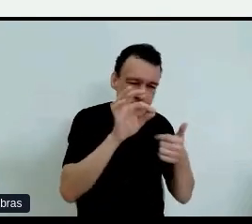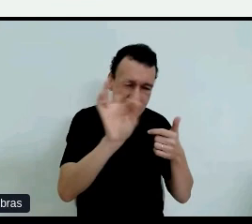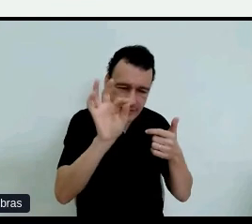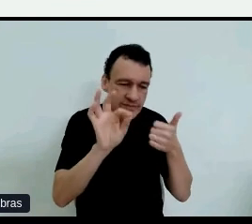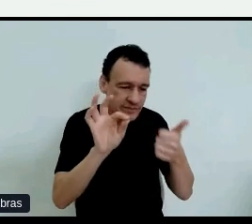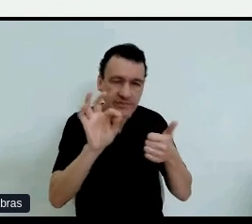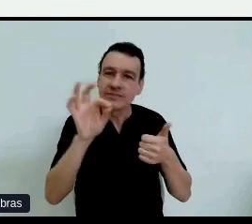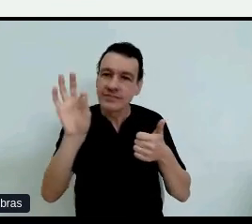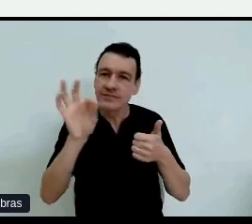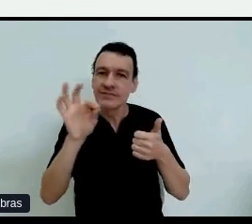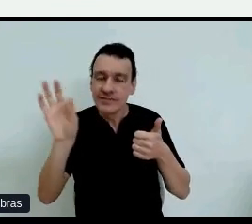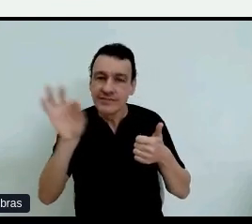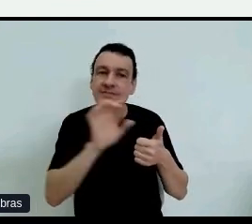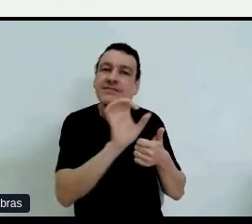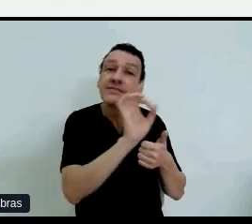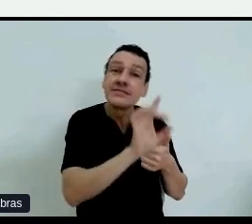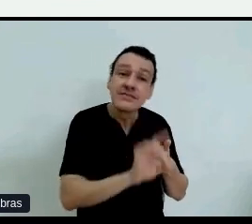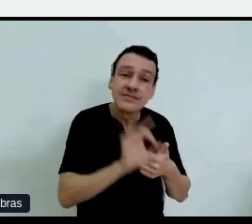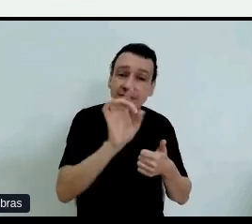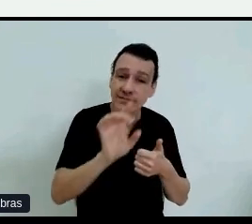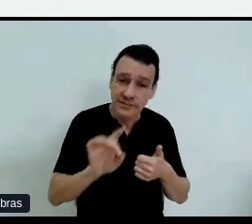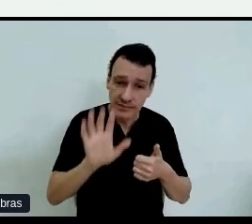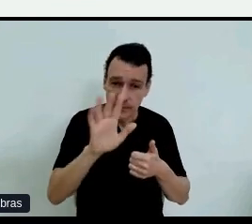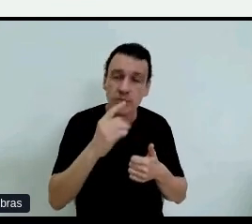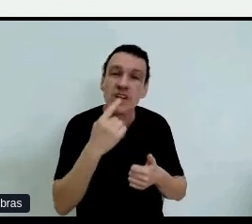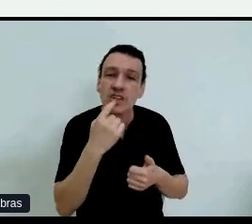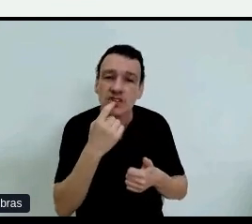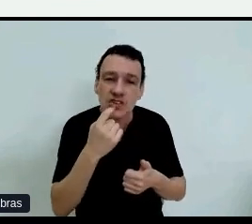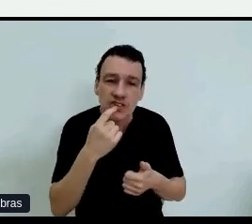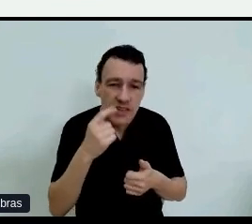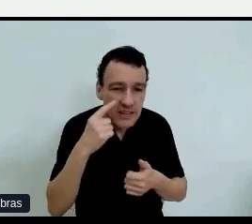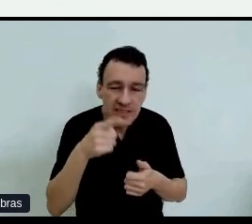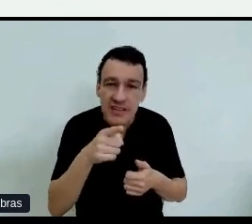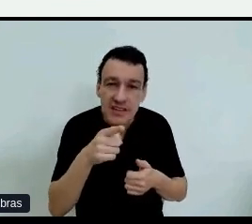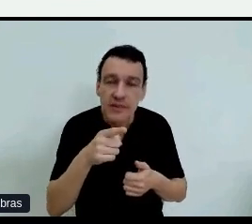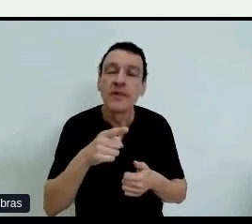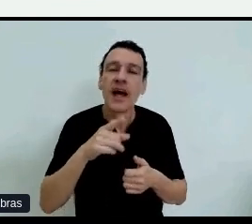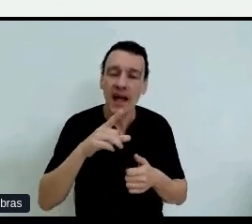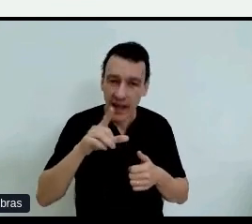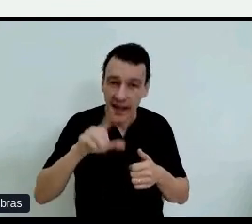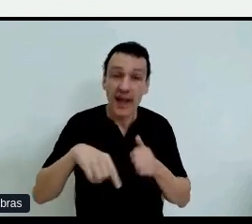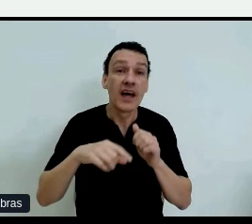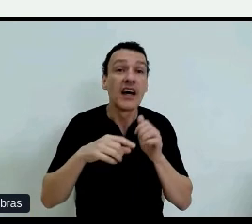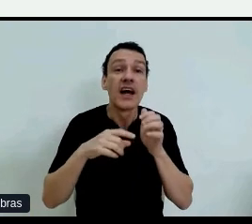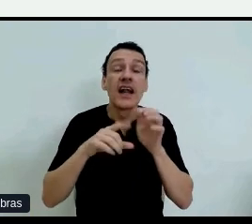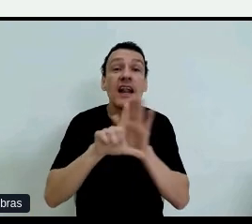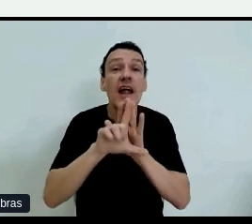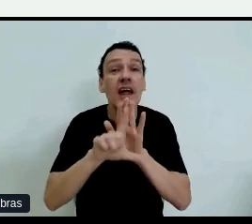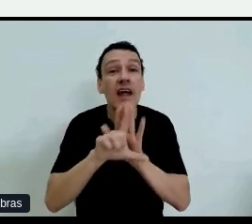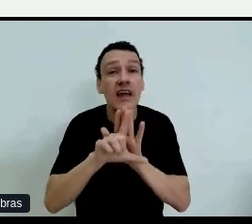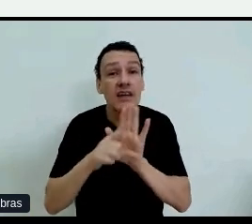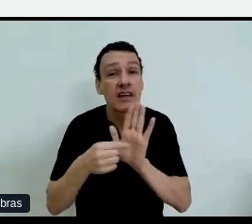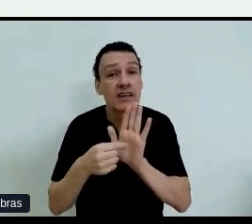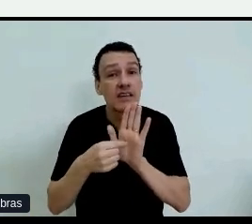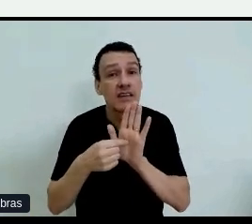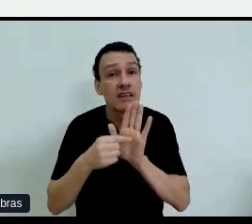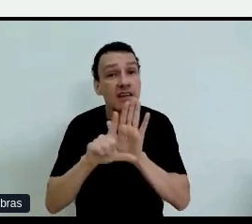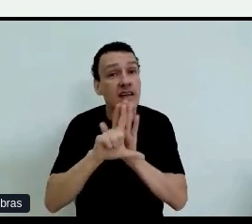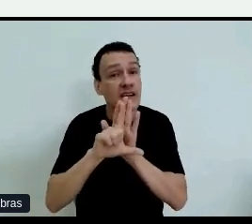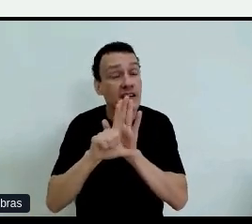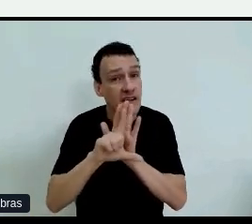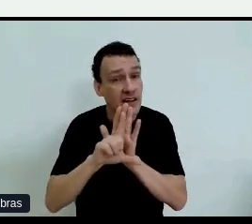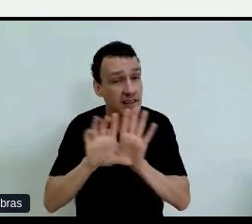que são os itens que eu sei que eu tenho problemas entraves legais. Então, são itens que eu tenho certeza que